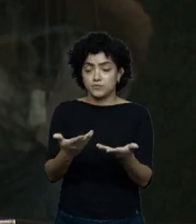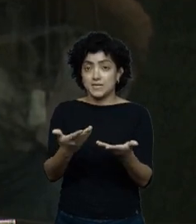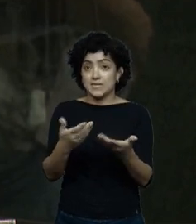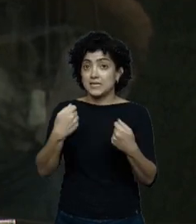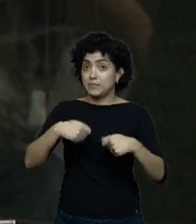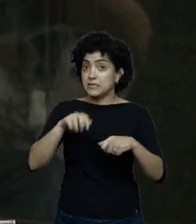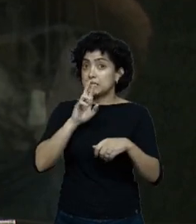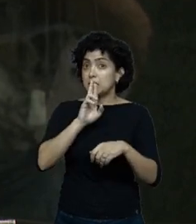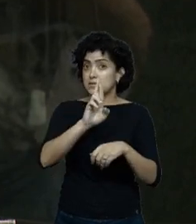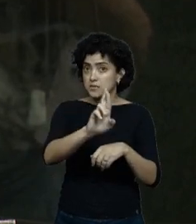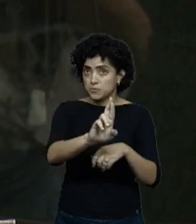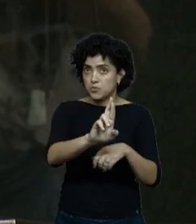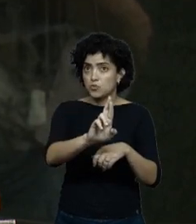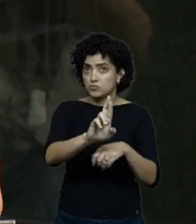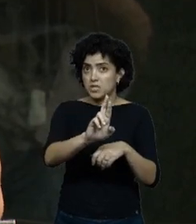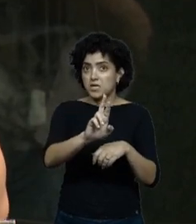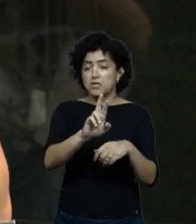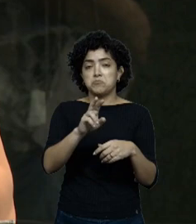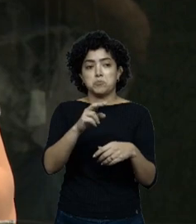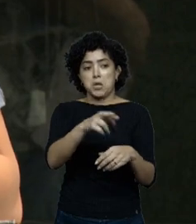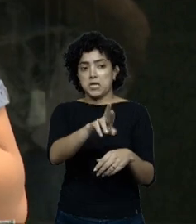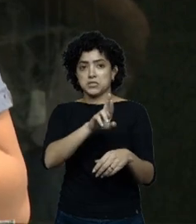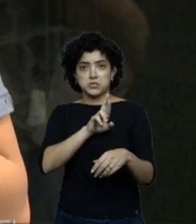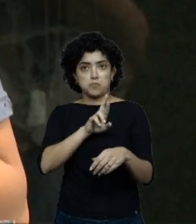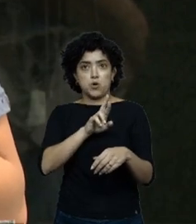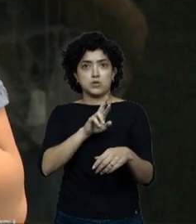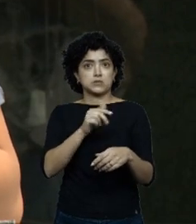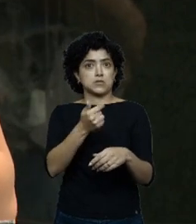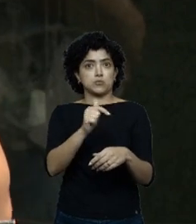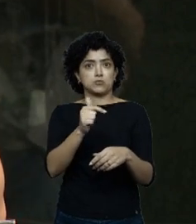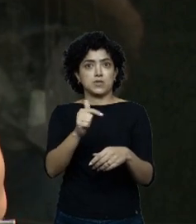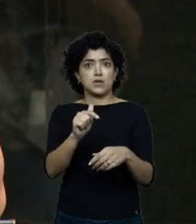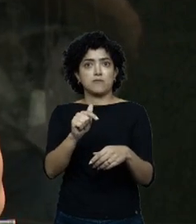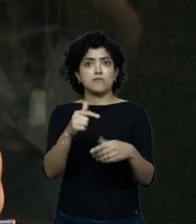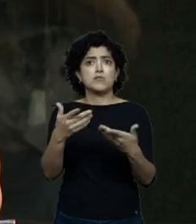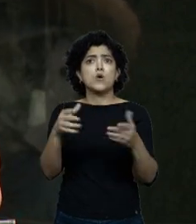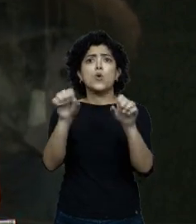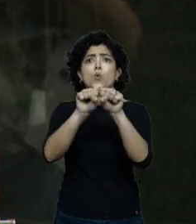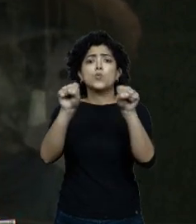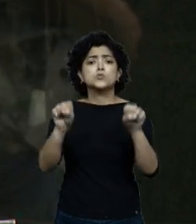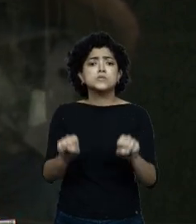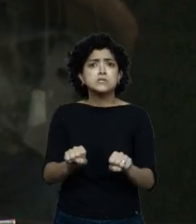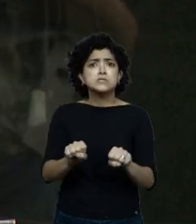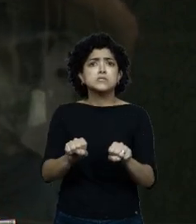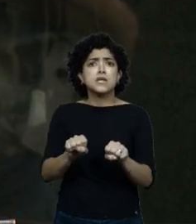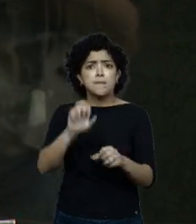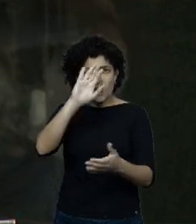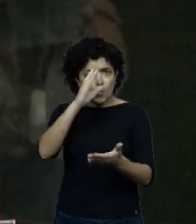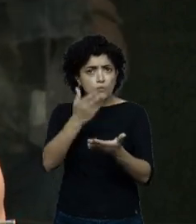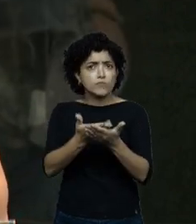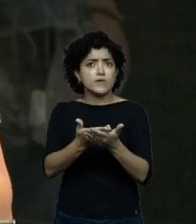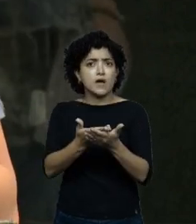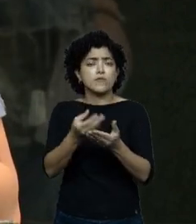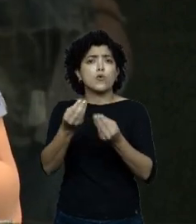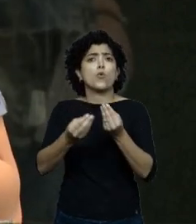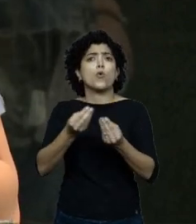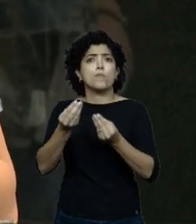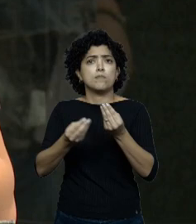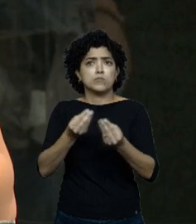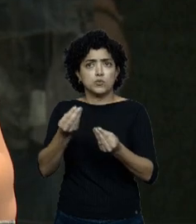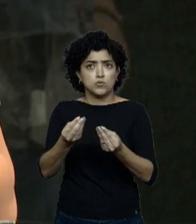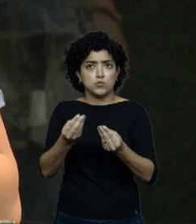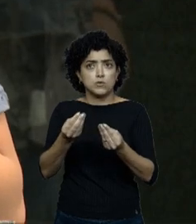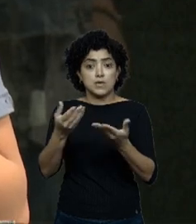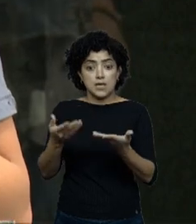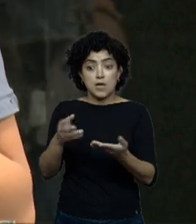e que ainda a gente não conseguiu respostas é da onde que o sistema tem é confiável como é que você justifica um